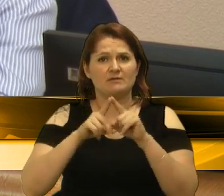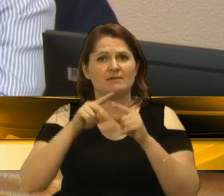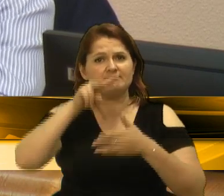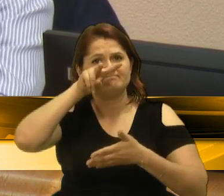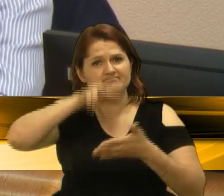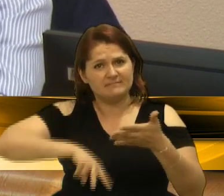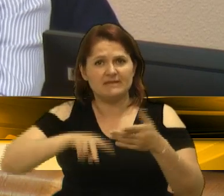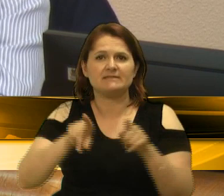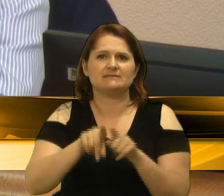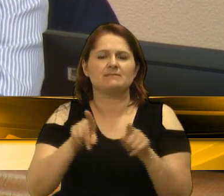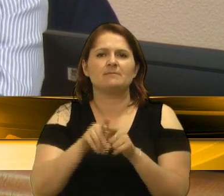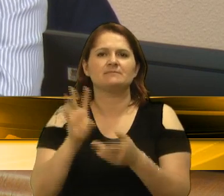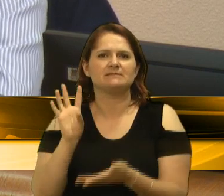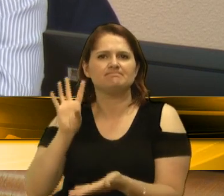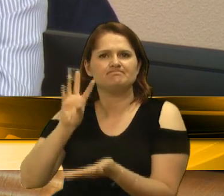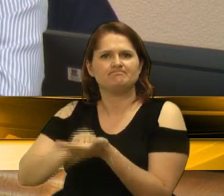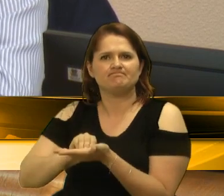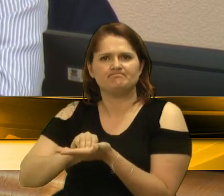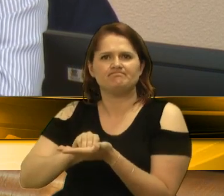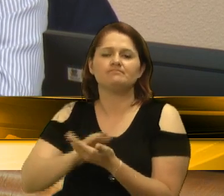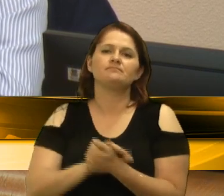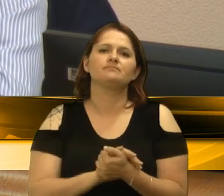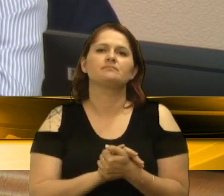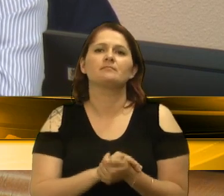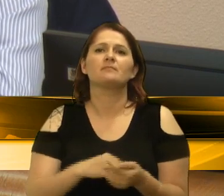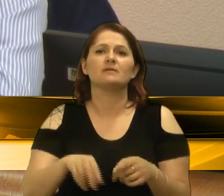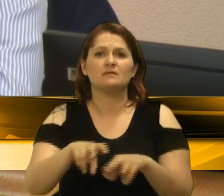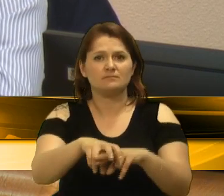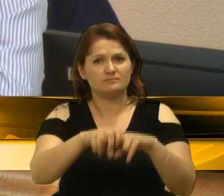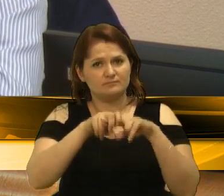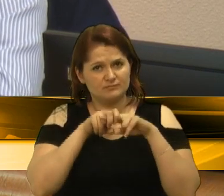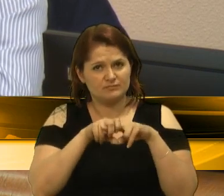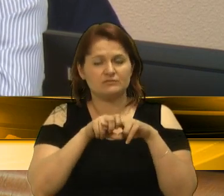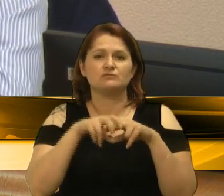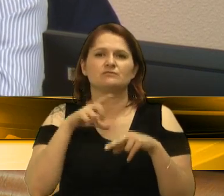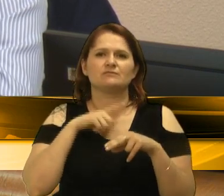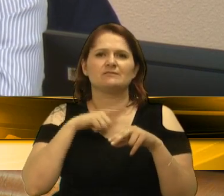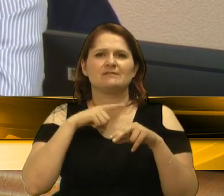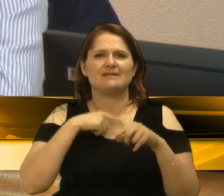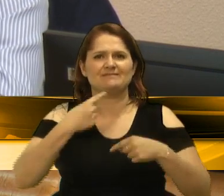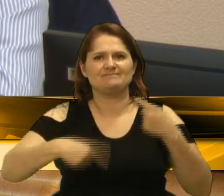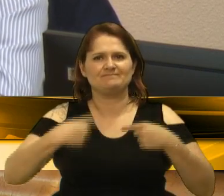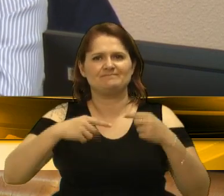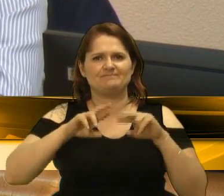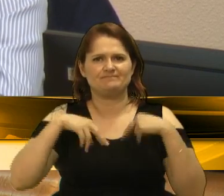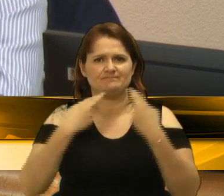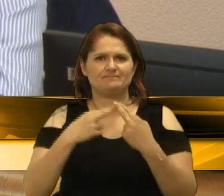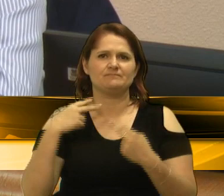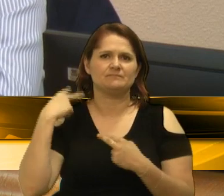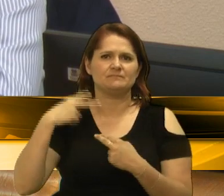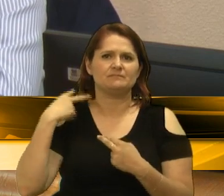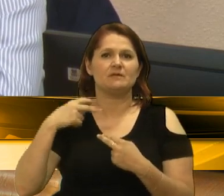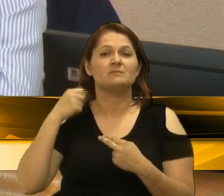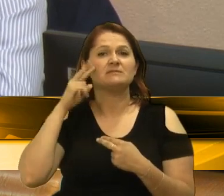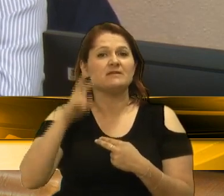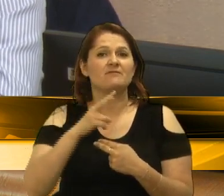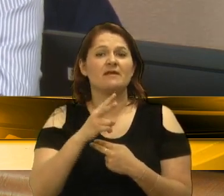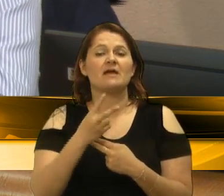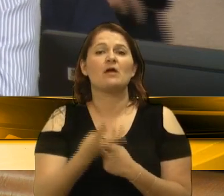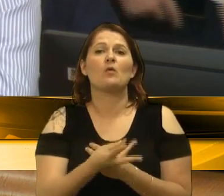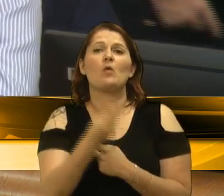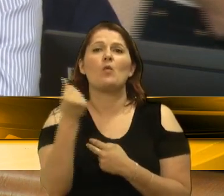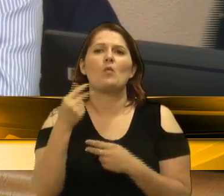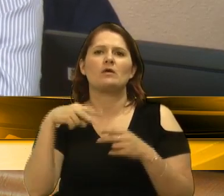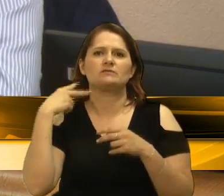5. Deliberação. Na sessão plenária em que o projeto de decreto legislativo será apreciado, haverá discussão normal e a votação deverá observar o quórum da maioria